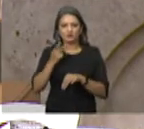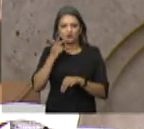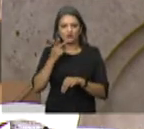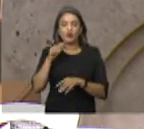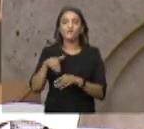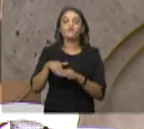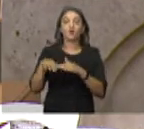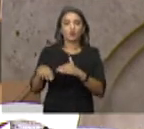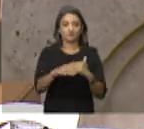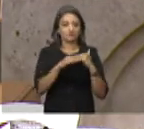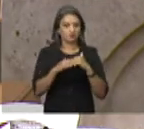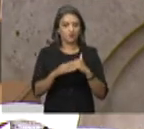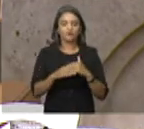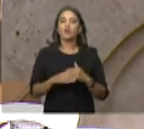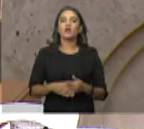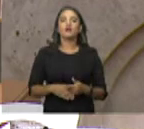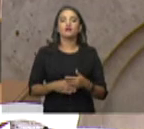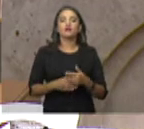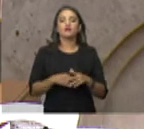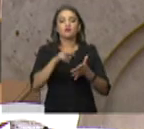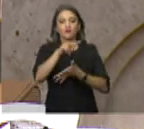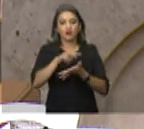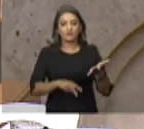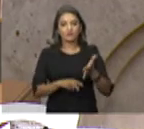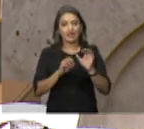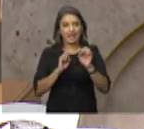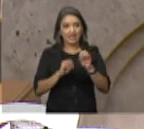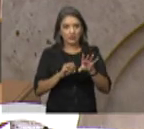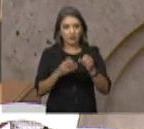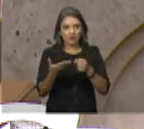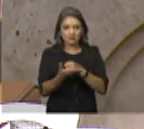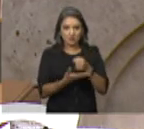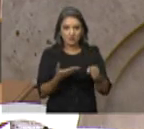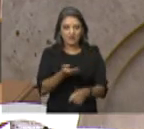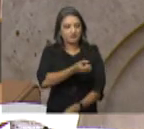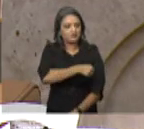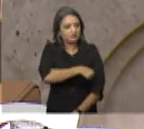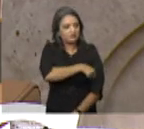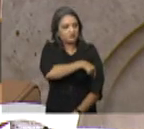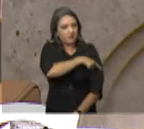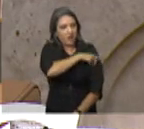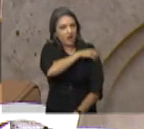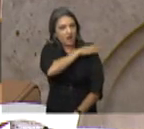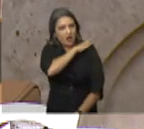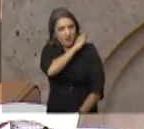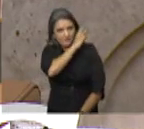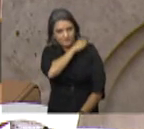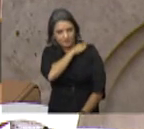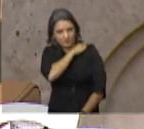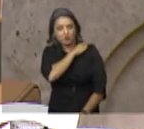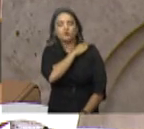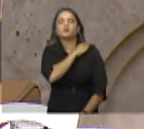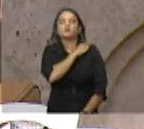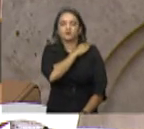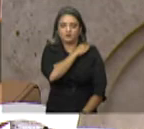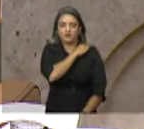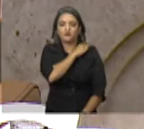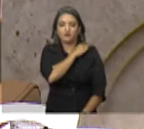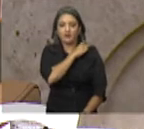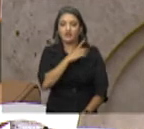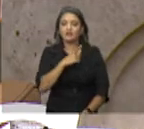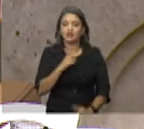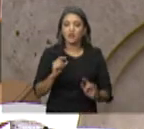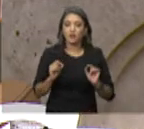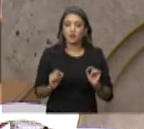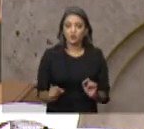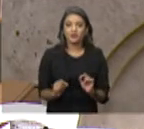unanimidade a educação básica em todas as suas fases educação infantil e inciso no Fundamental e ensino médio